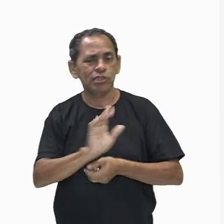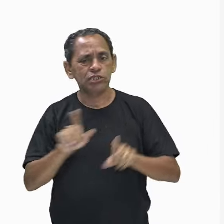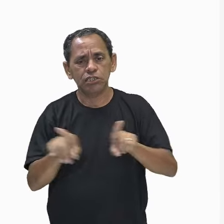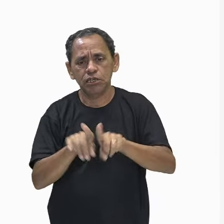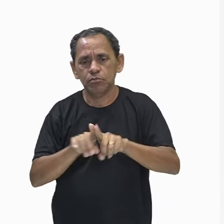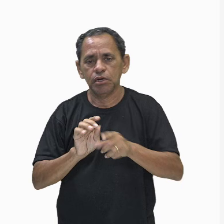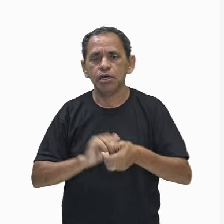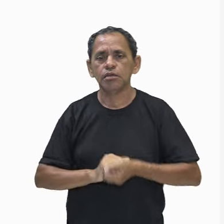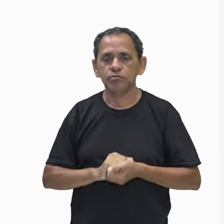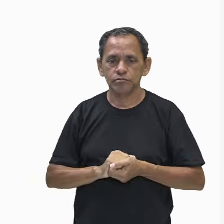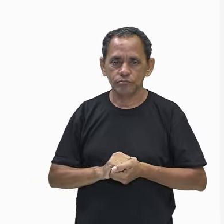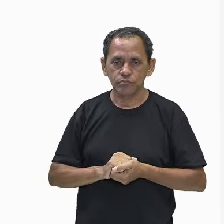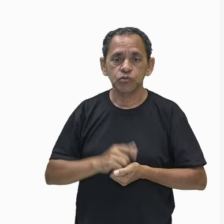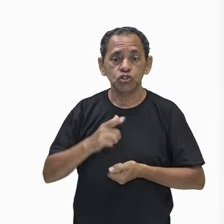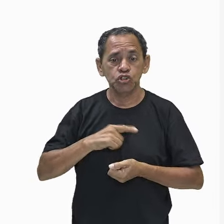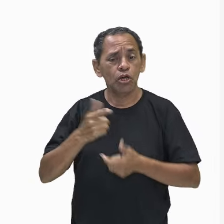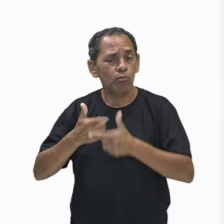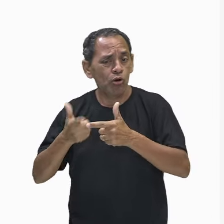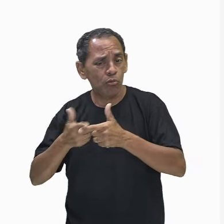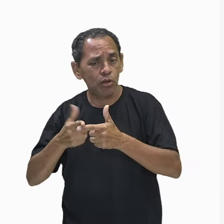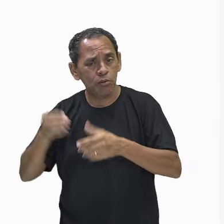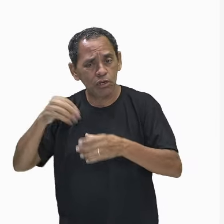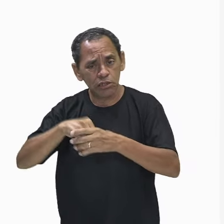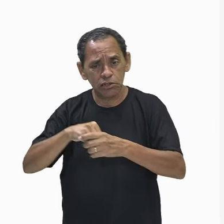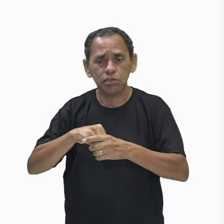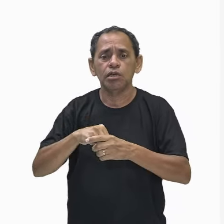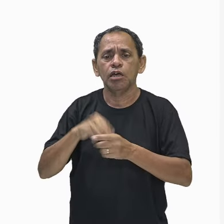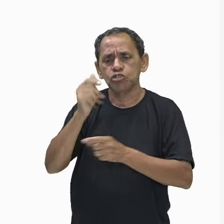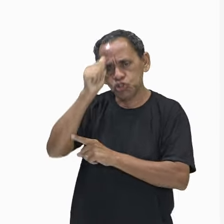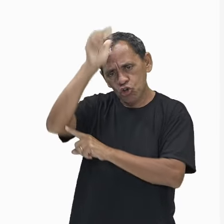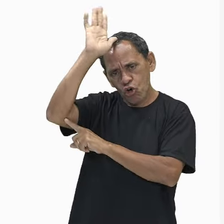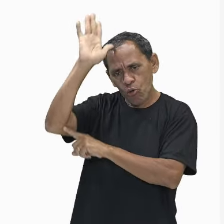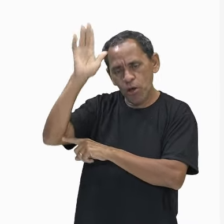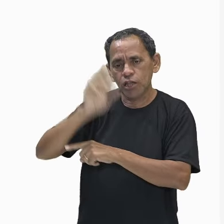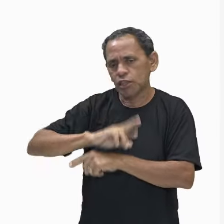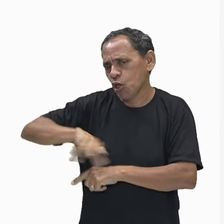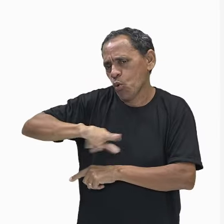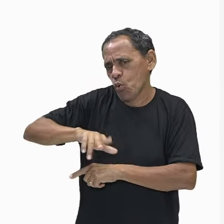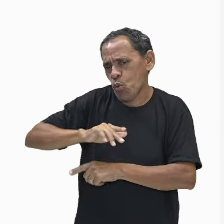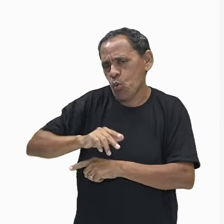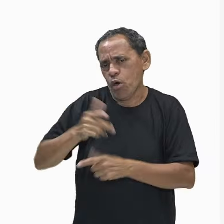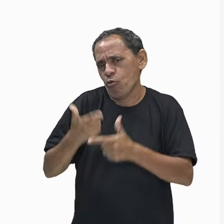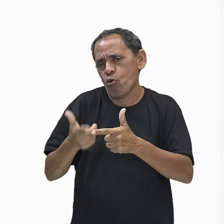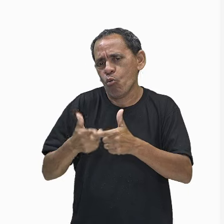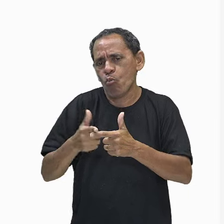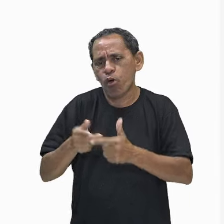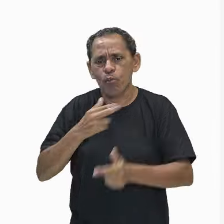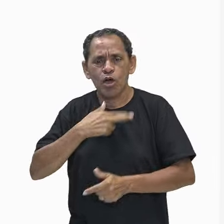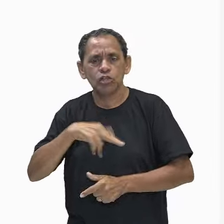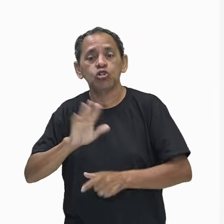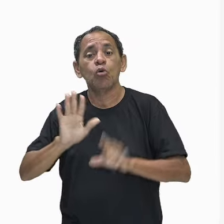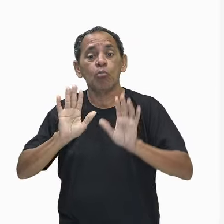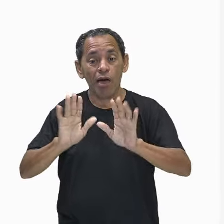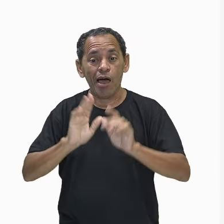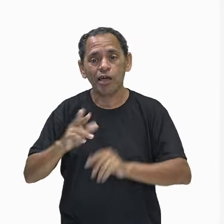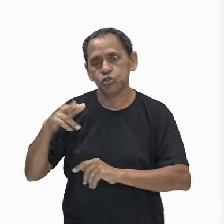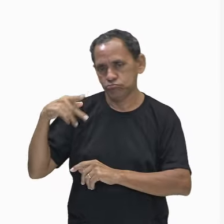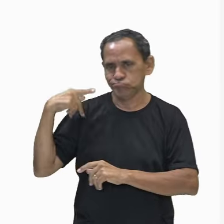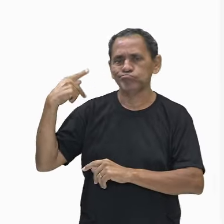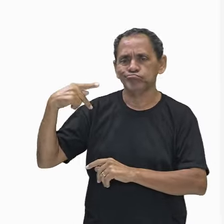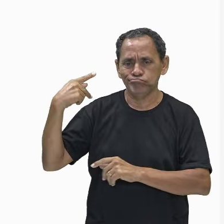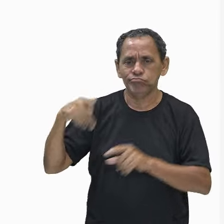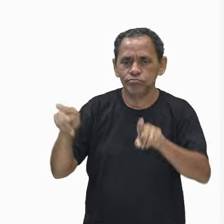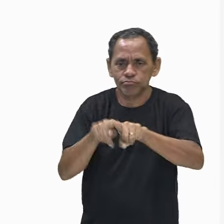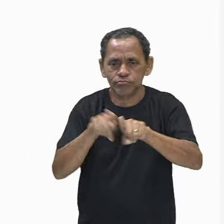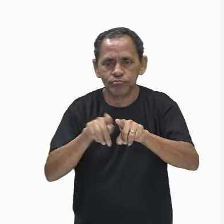romanos. Logo, não era só um problema religioso, mas, sobretudo, um problema político. Galera, voltando aqui para